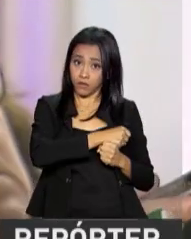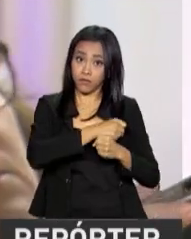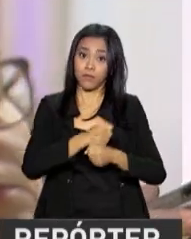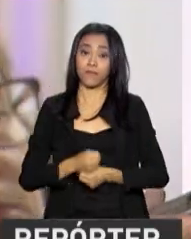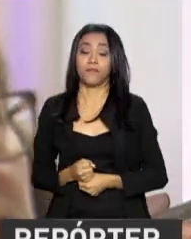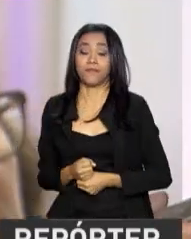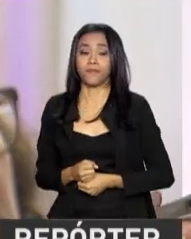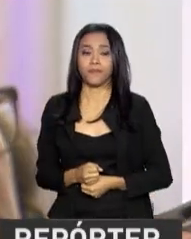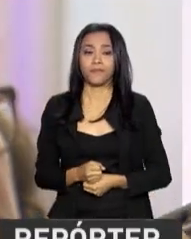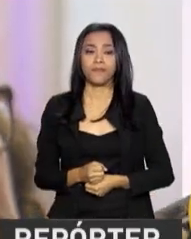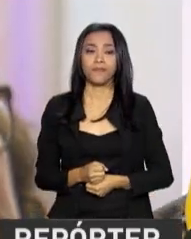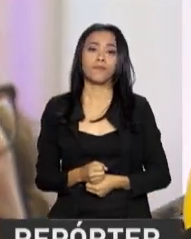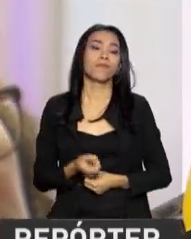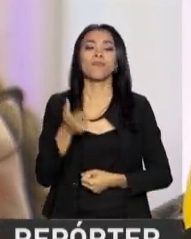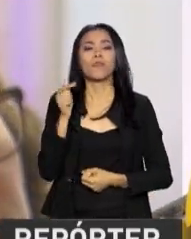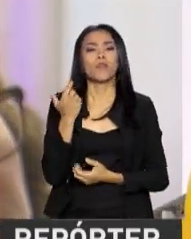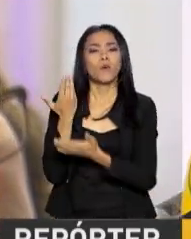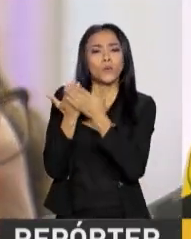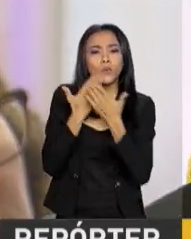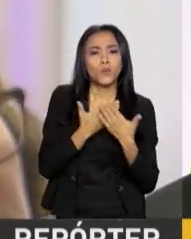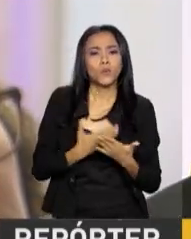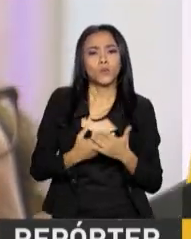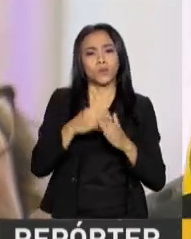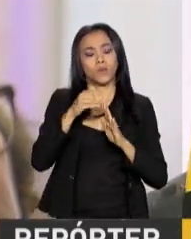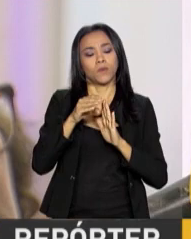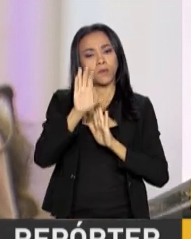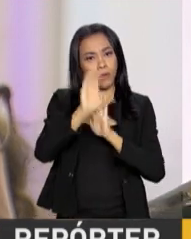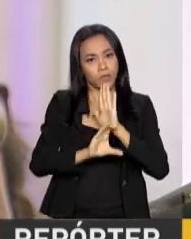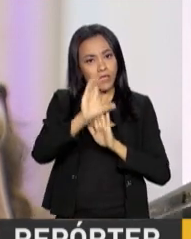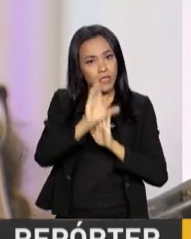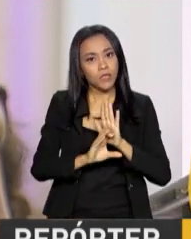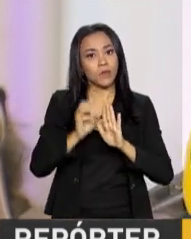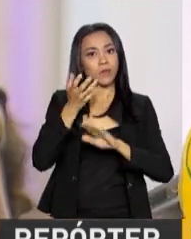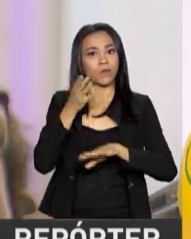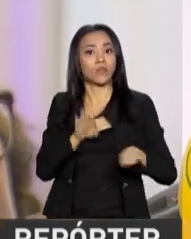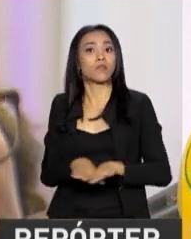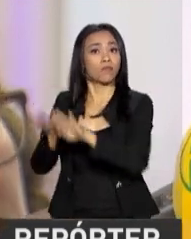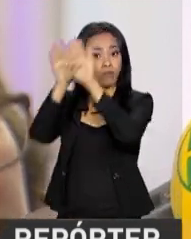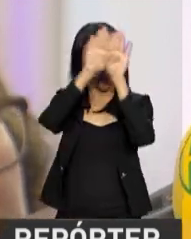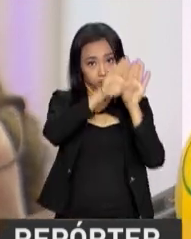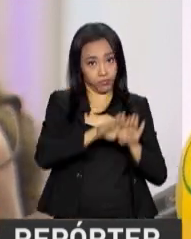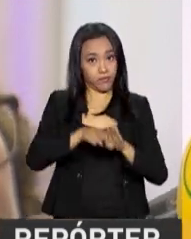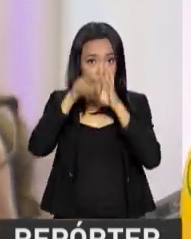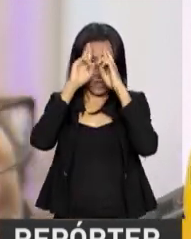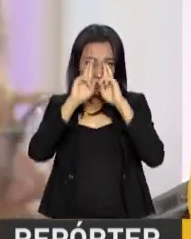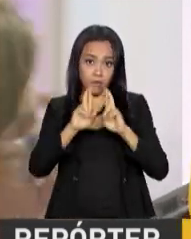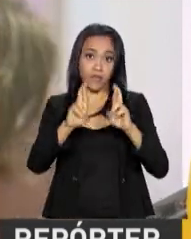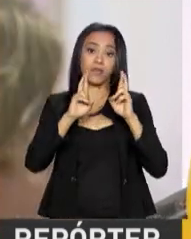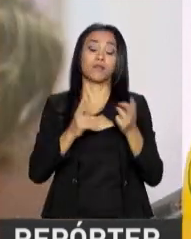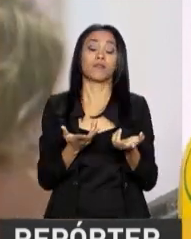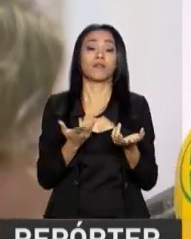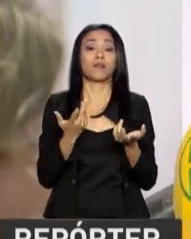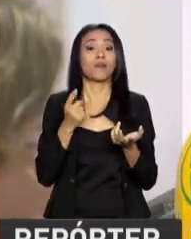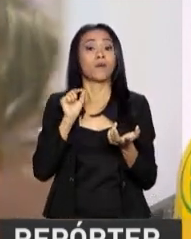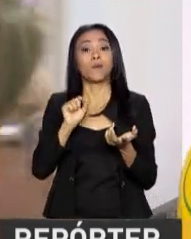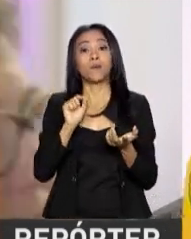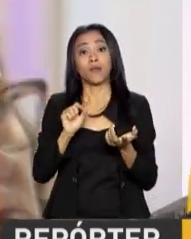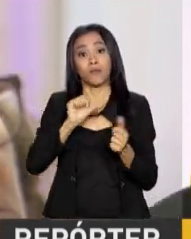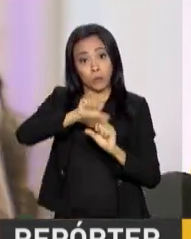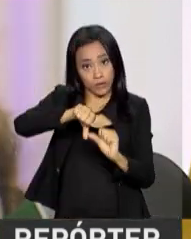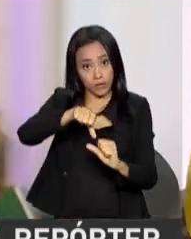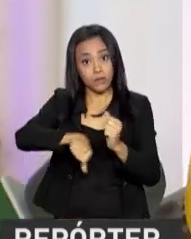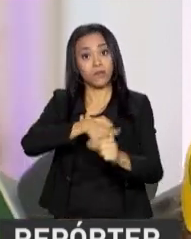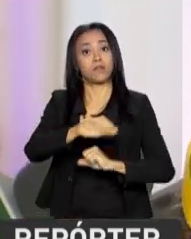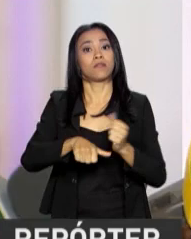o espírito da base respeito à o propósito maior da reforma do ensino médio que tem total